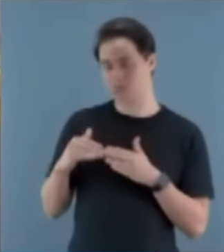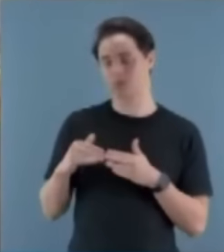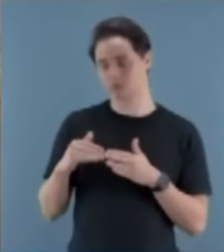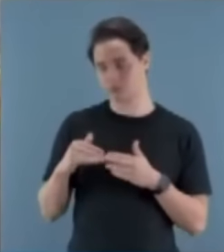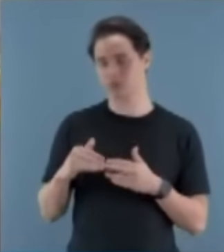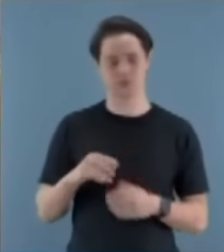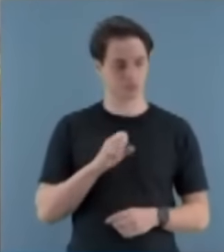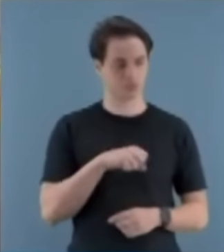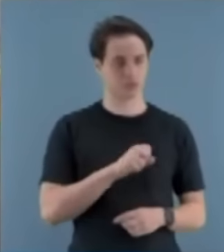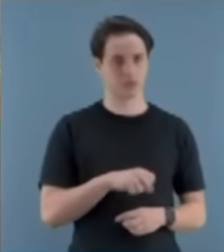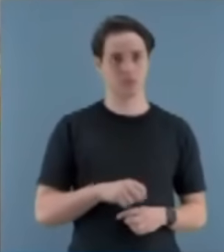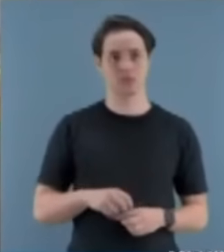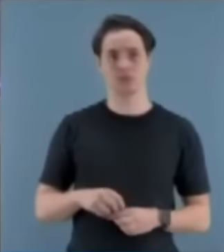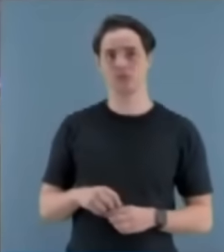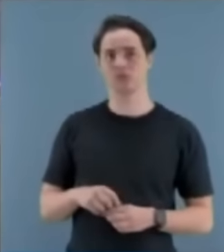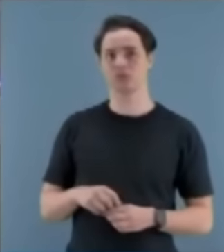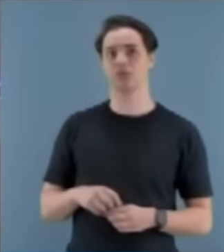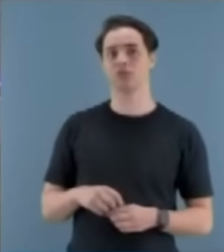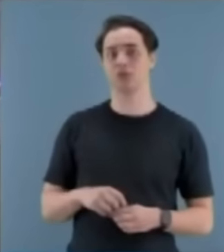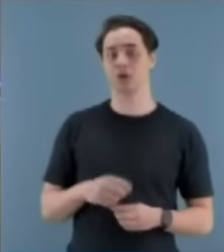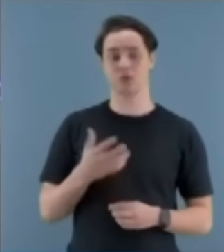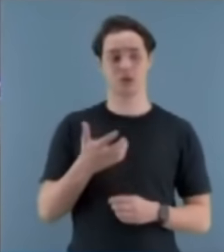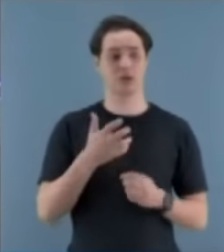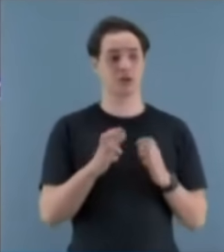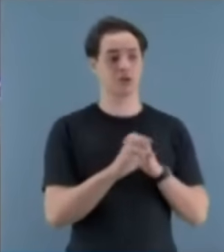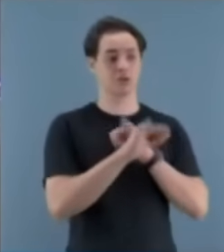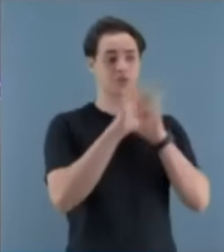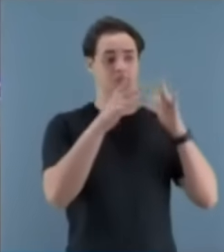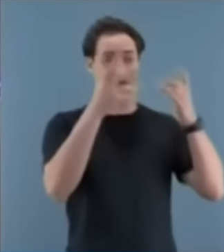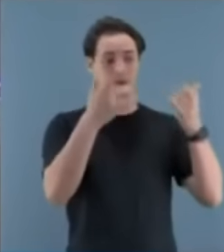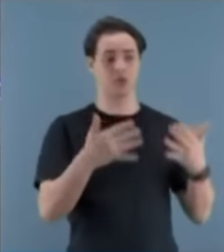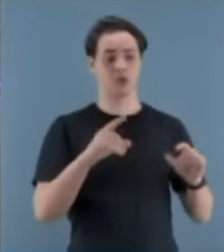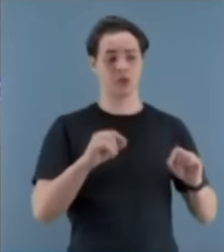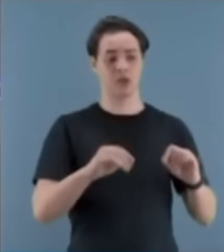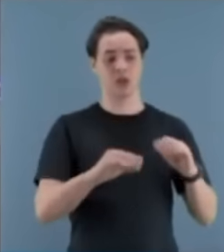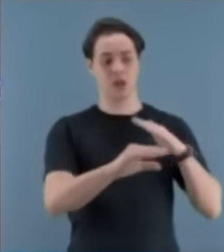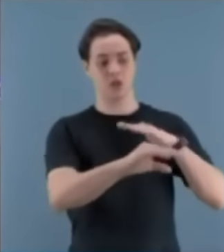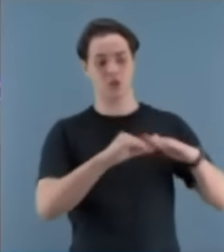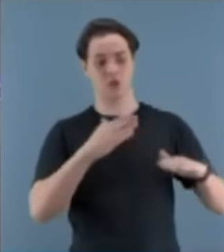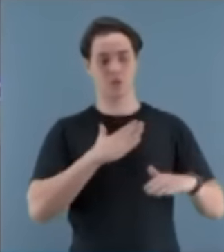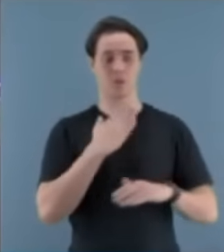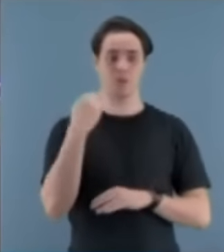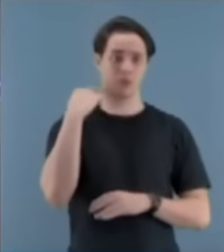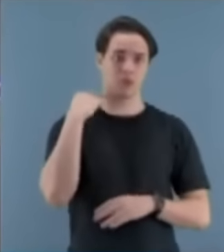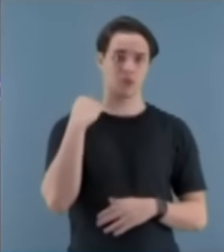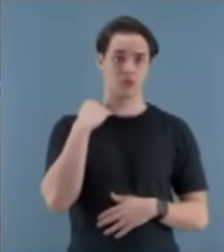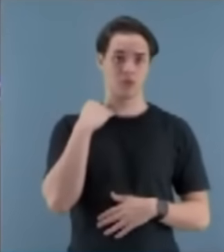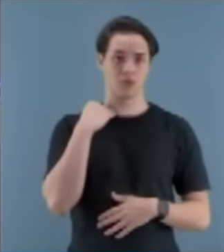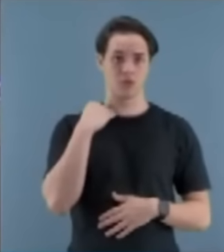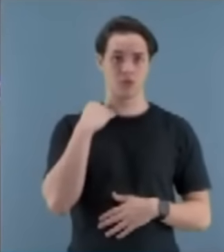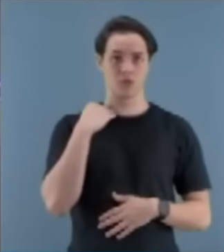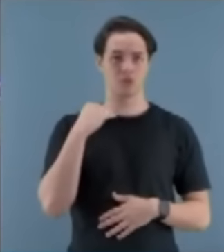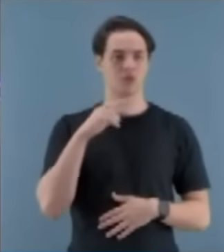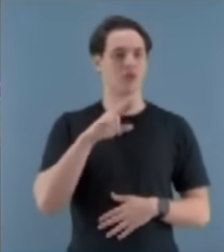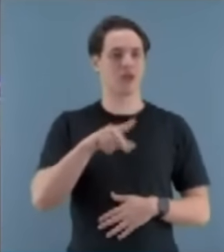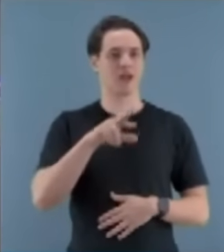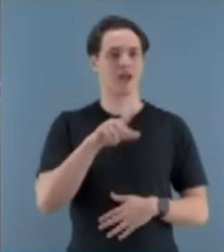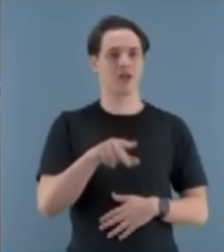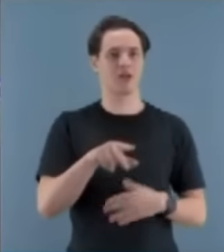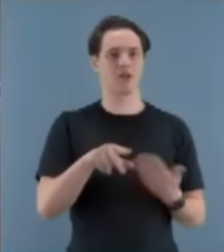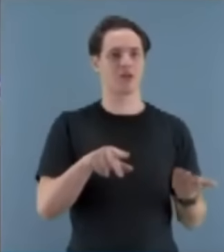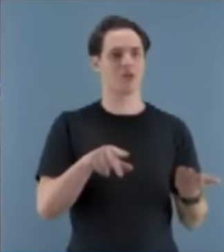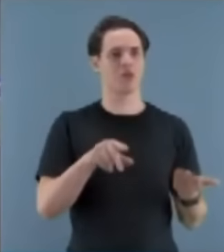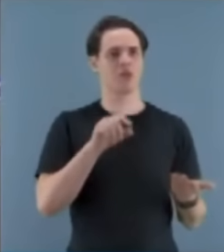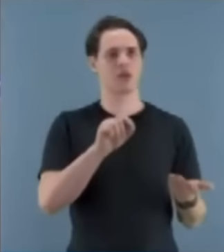sim, né? Senhor. Sim, senhor. O que eu quero esclarecer para o senhor é que o que entrou na minha conta não foi entrou simplesmente, não entrou...